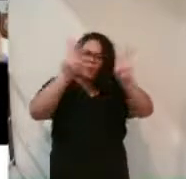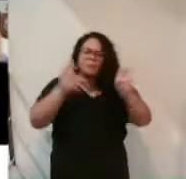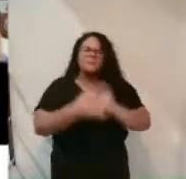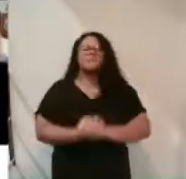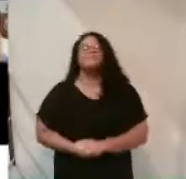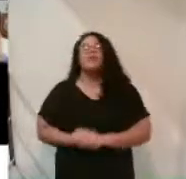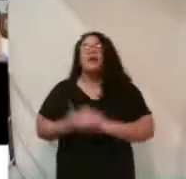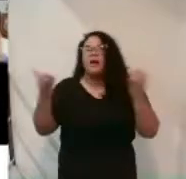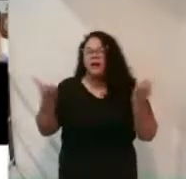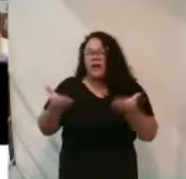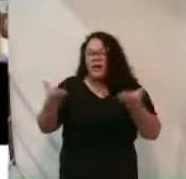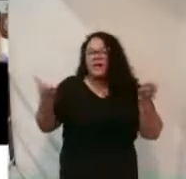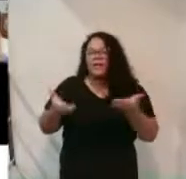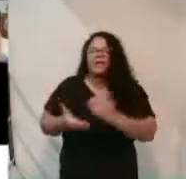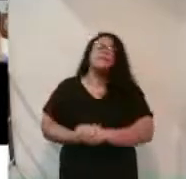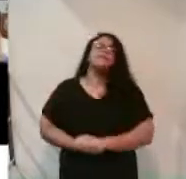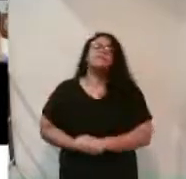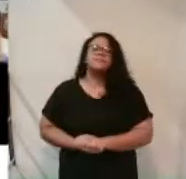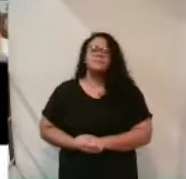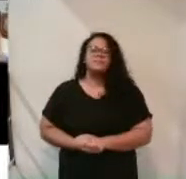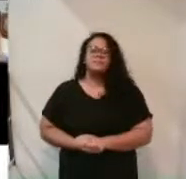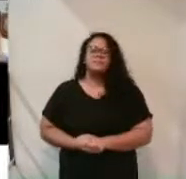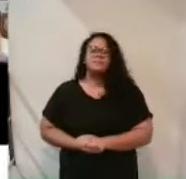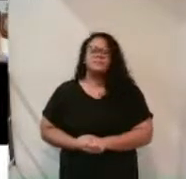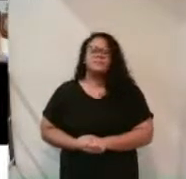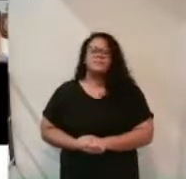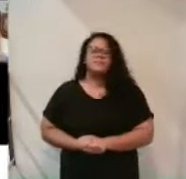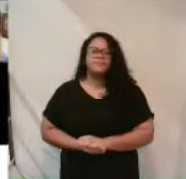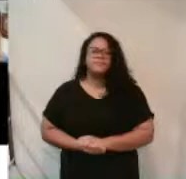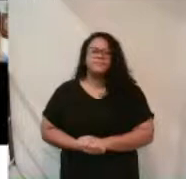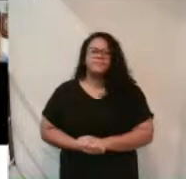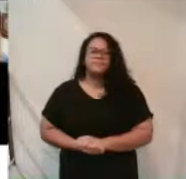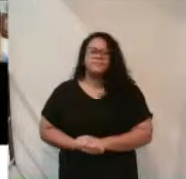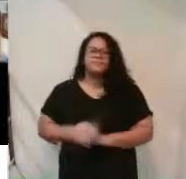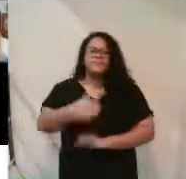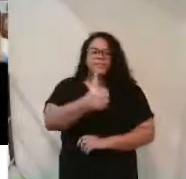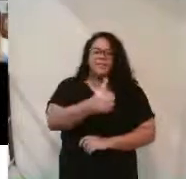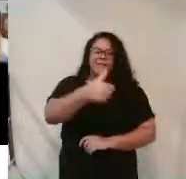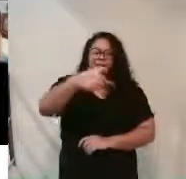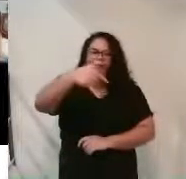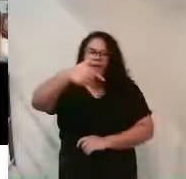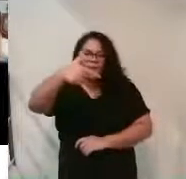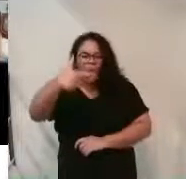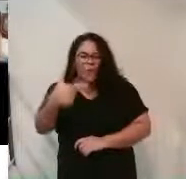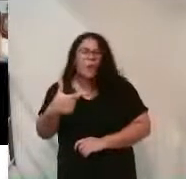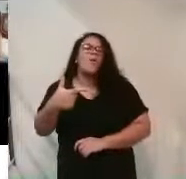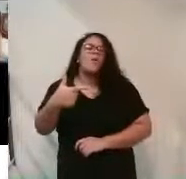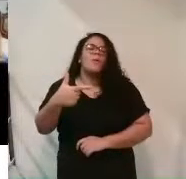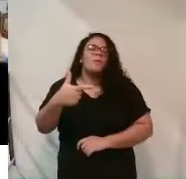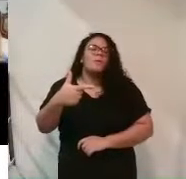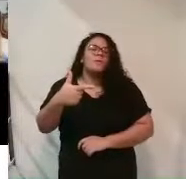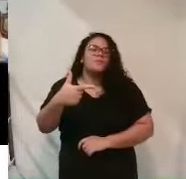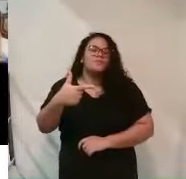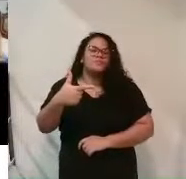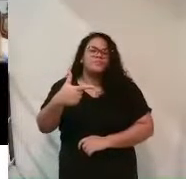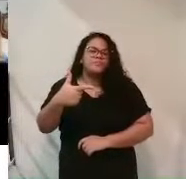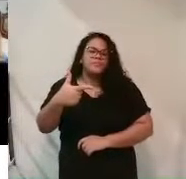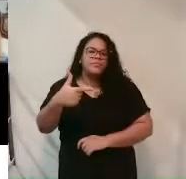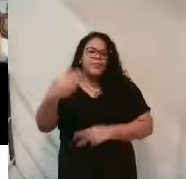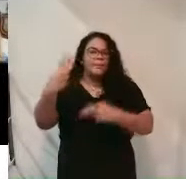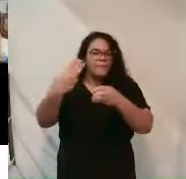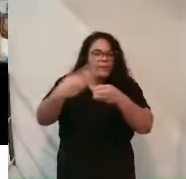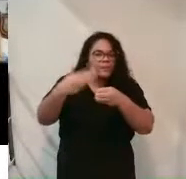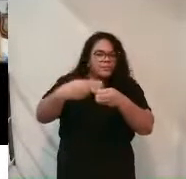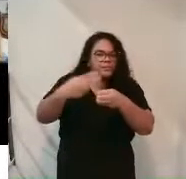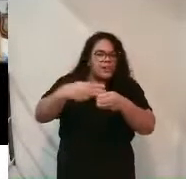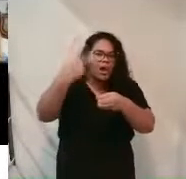172 municípios e o Distrito Estadual de Fernando Noronha destinando de forma adequada. 12 municípios apenas estão